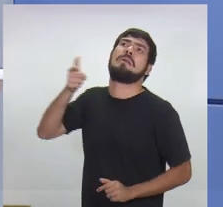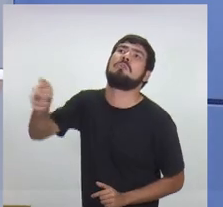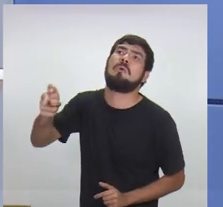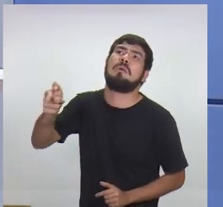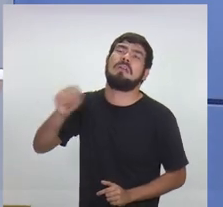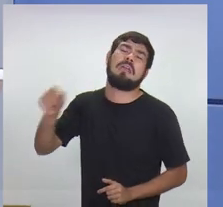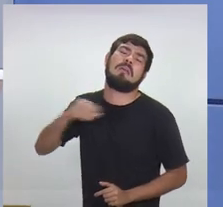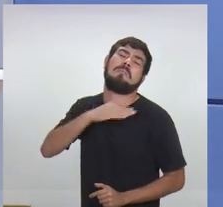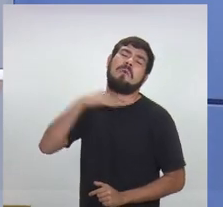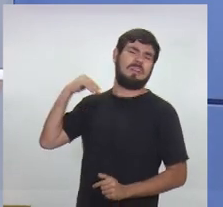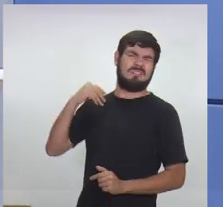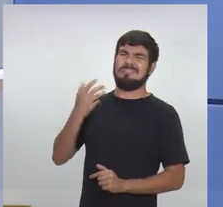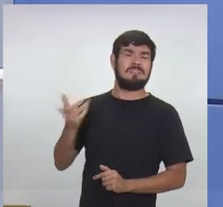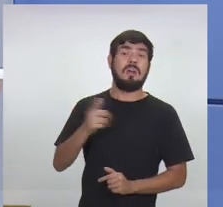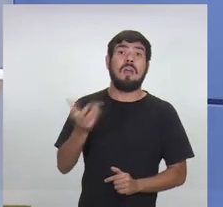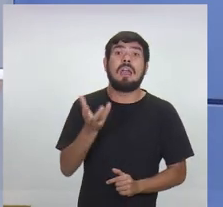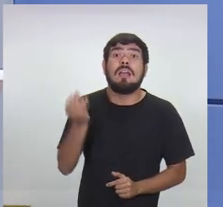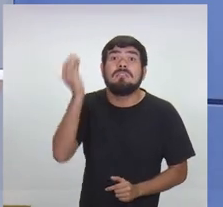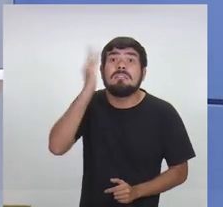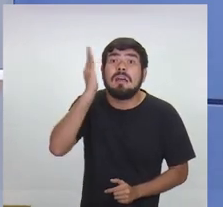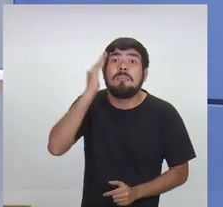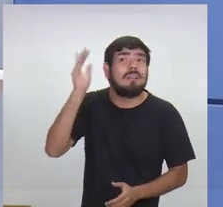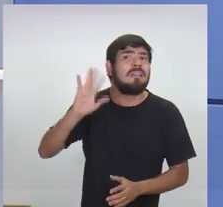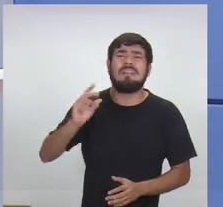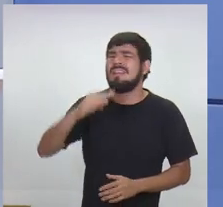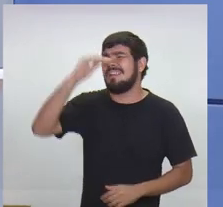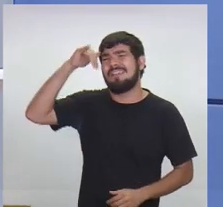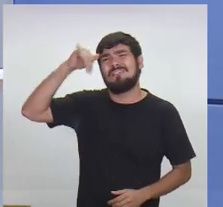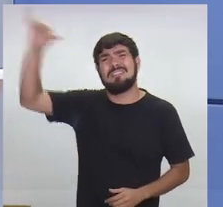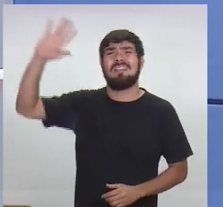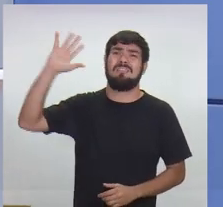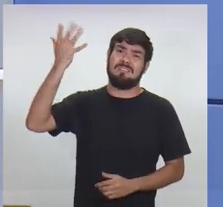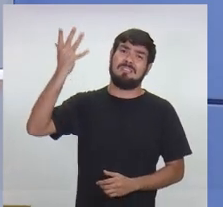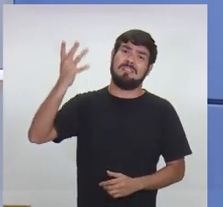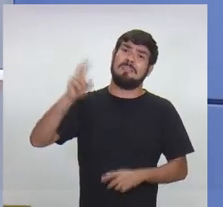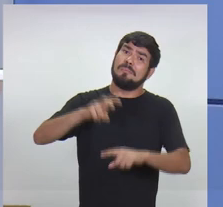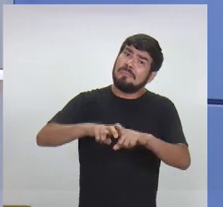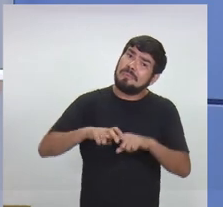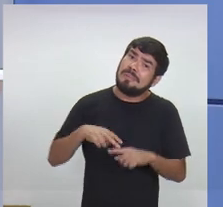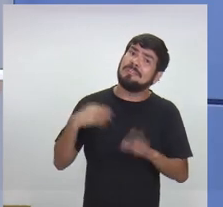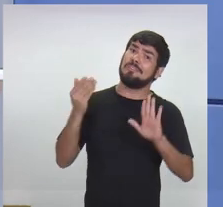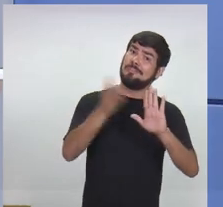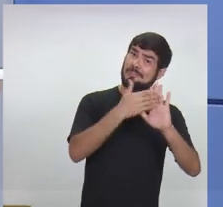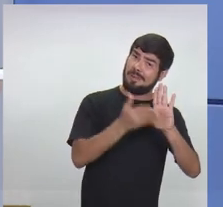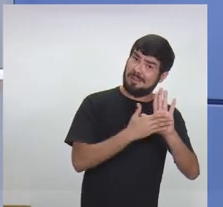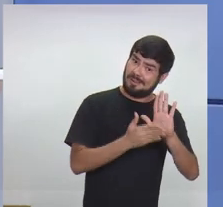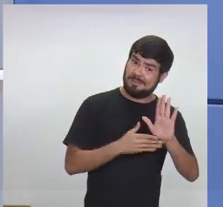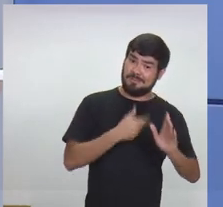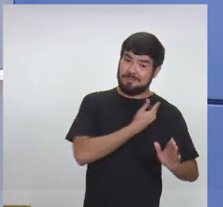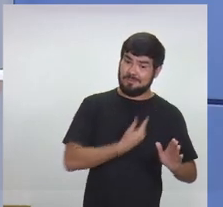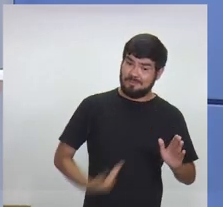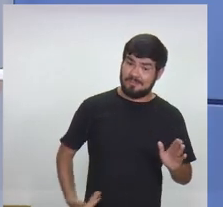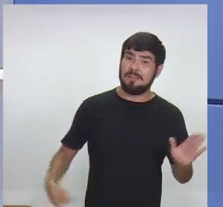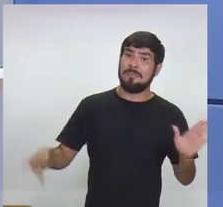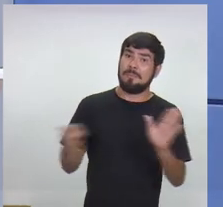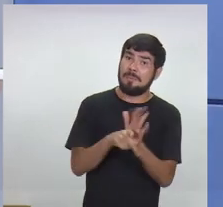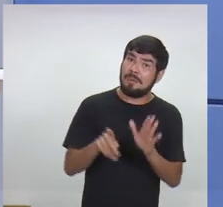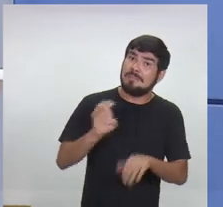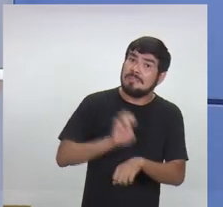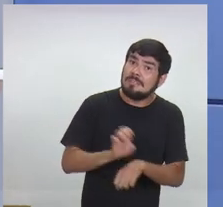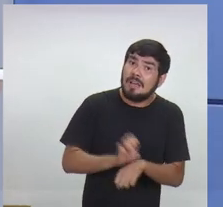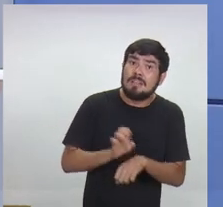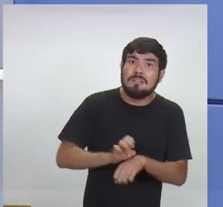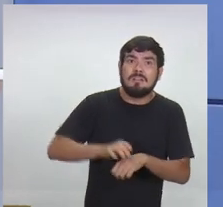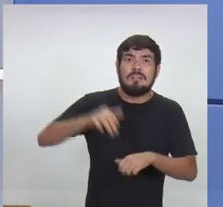porque nós não queremos saber é que isso aconteça por isso estamos colocando nosso programa de governo é um programa de estado ele é um programa